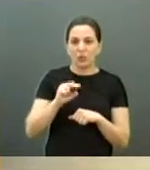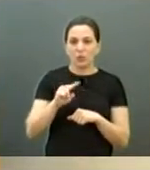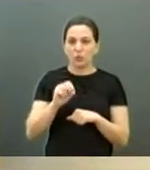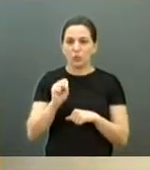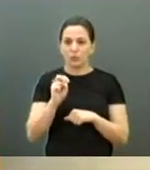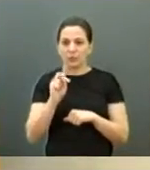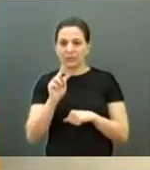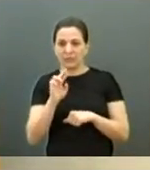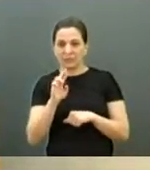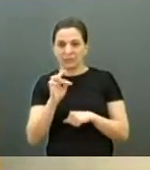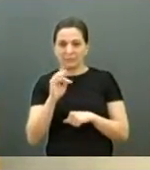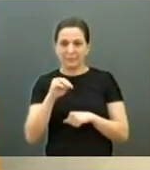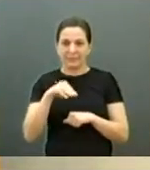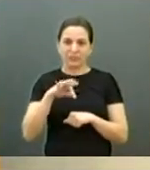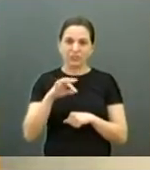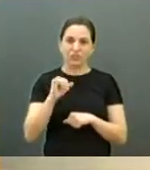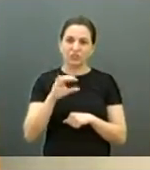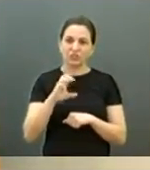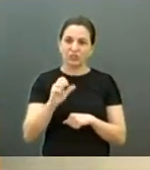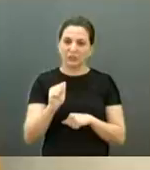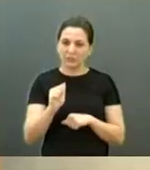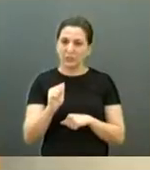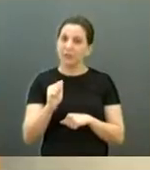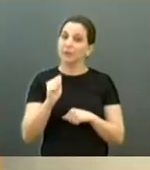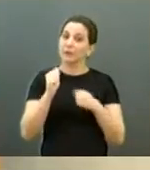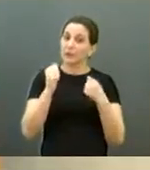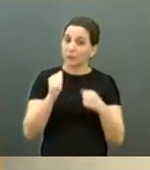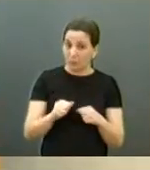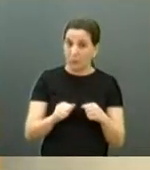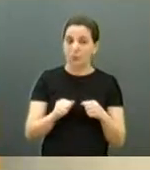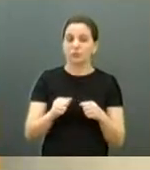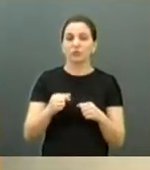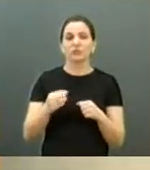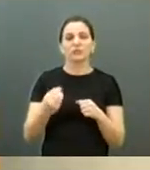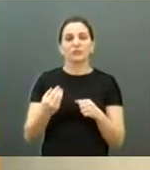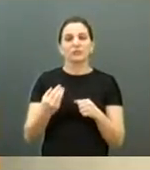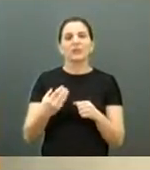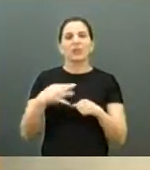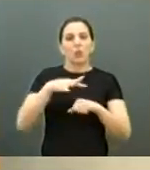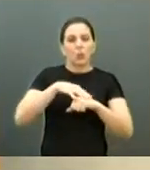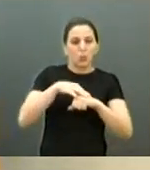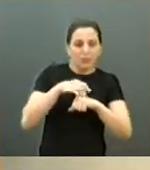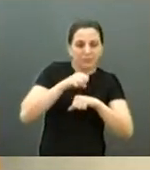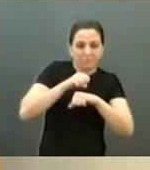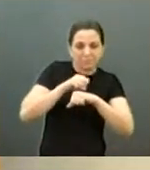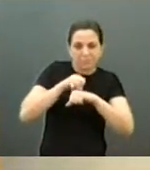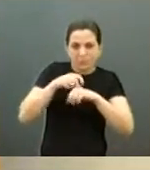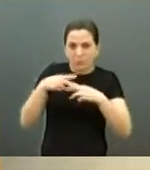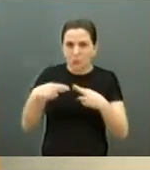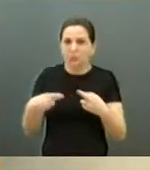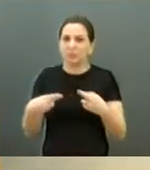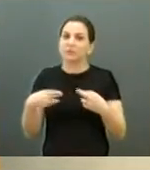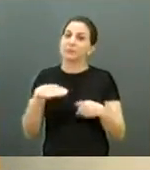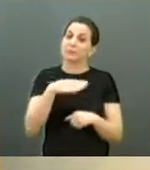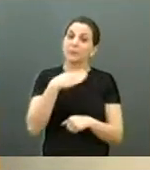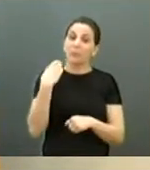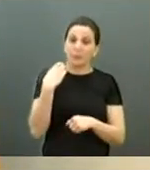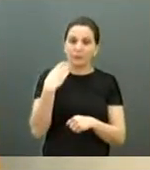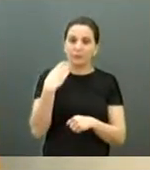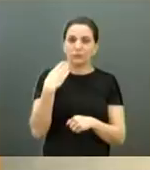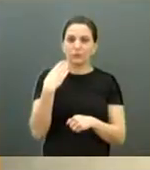andré lima animate cuca que pode causar graves sequelas e até mesmo o óbito